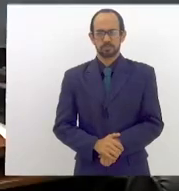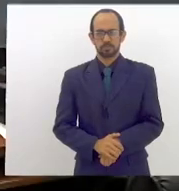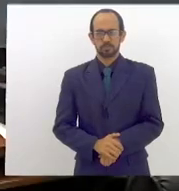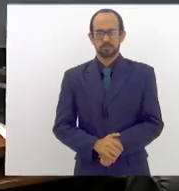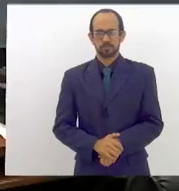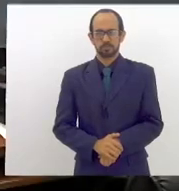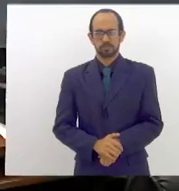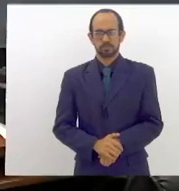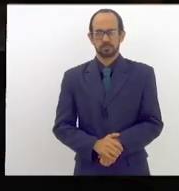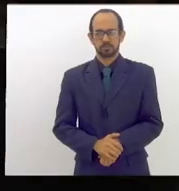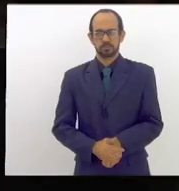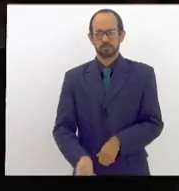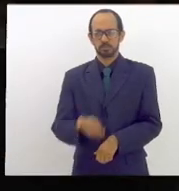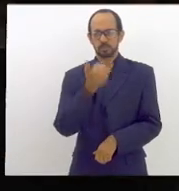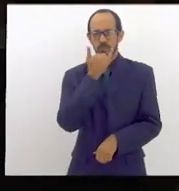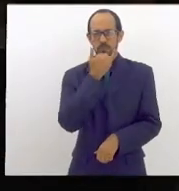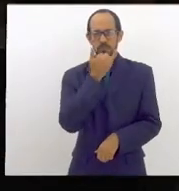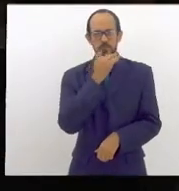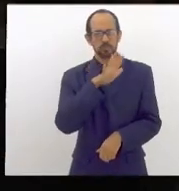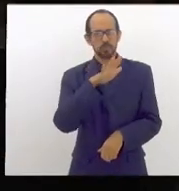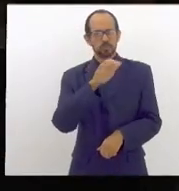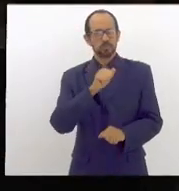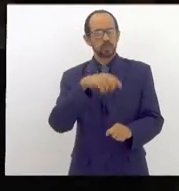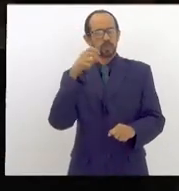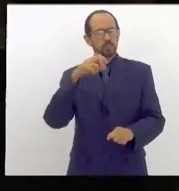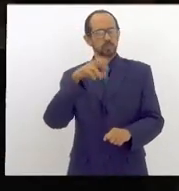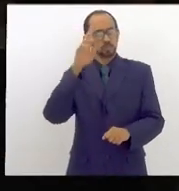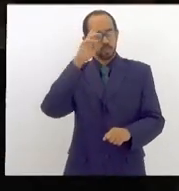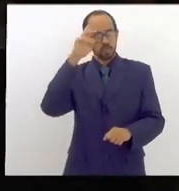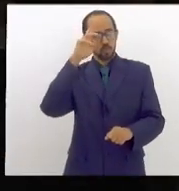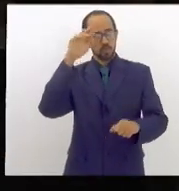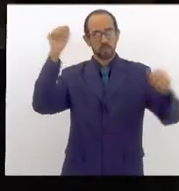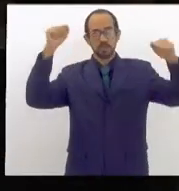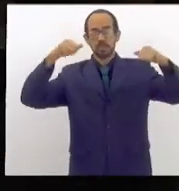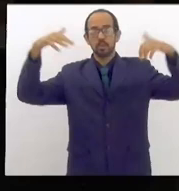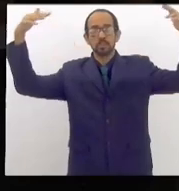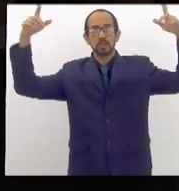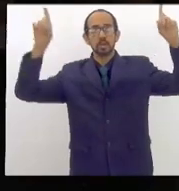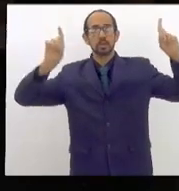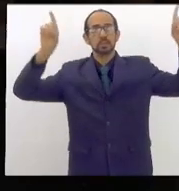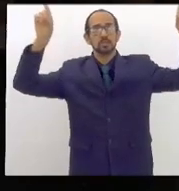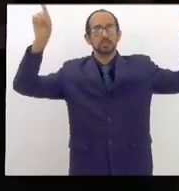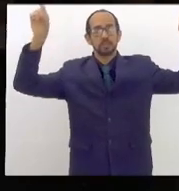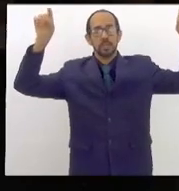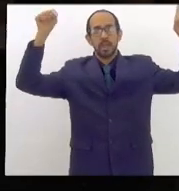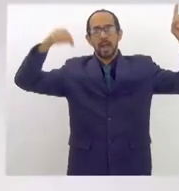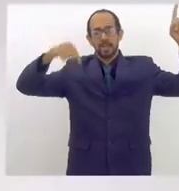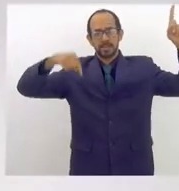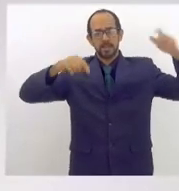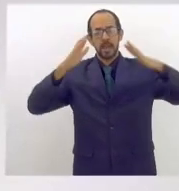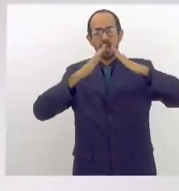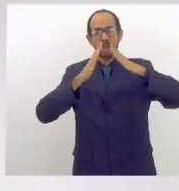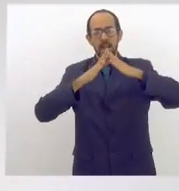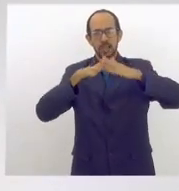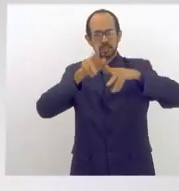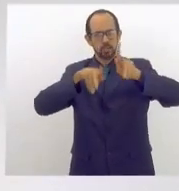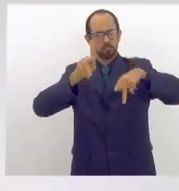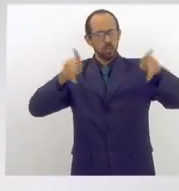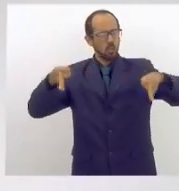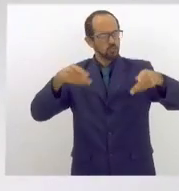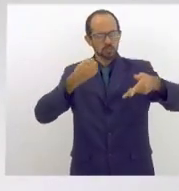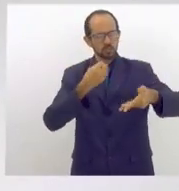Opa Senhor e Senhoras que ocupam as Galerias da alerj Essa é a casa do Povo vocês são sempre bem-vindos